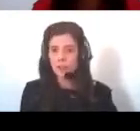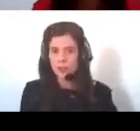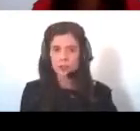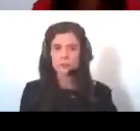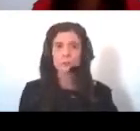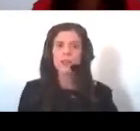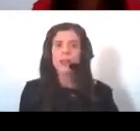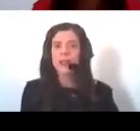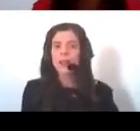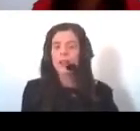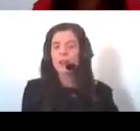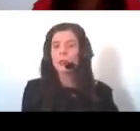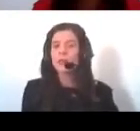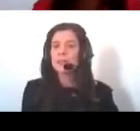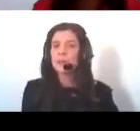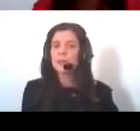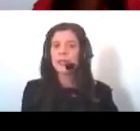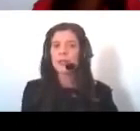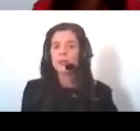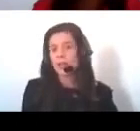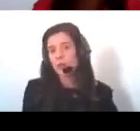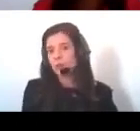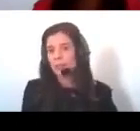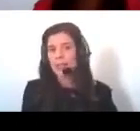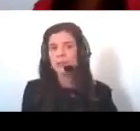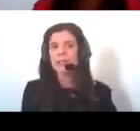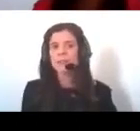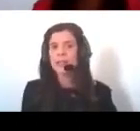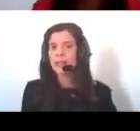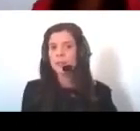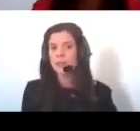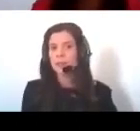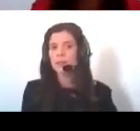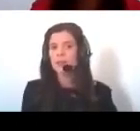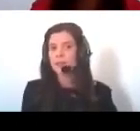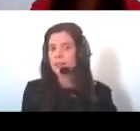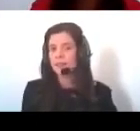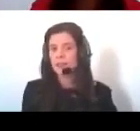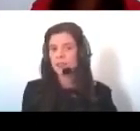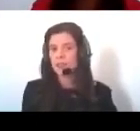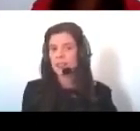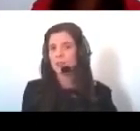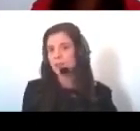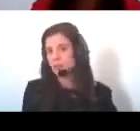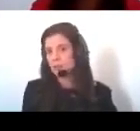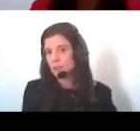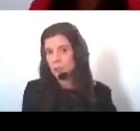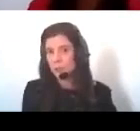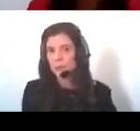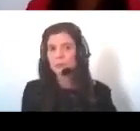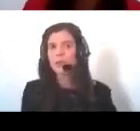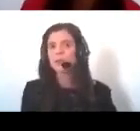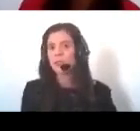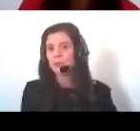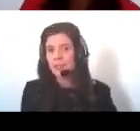cargo efetivo. O princípio do cargo comissionado, ele está na Lei Municipal 3373 de